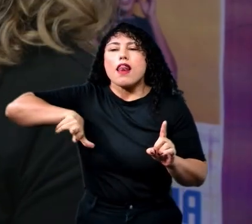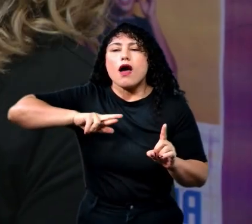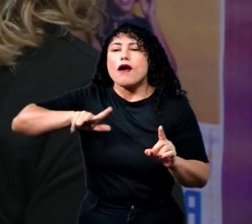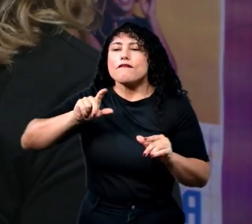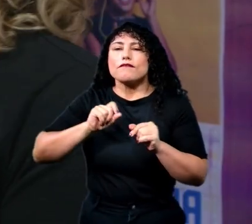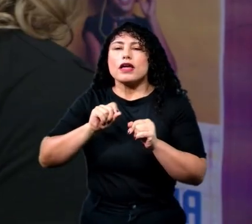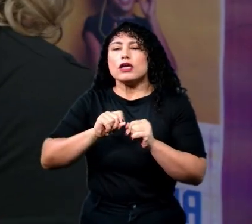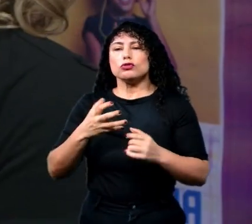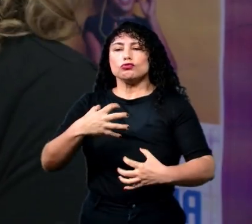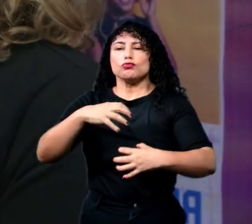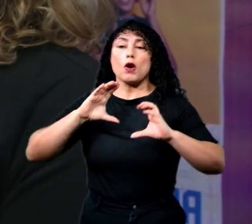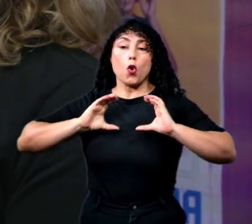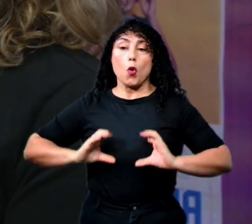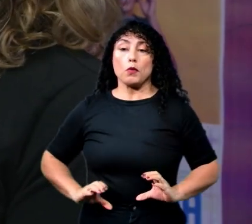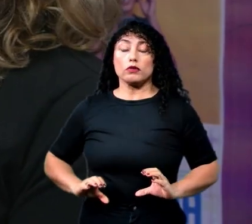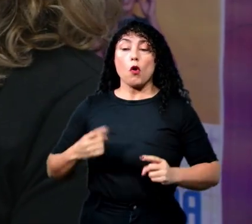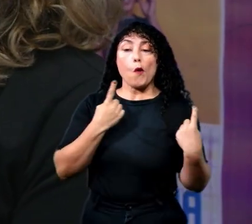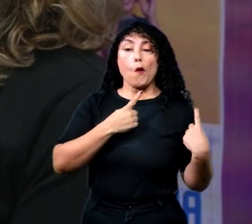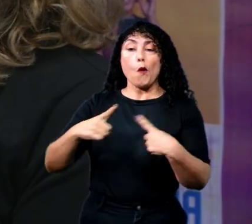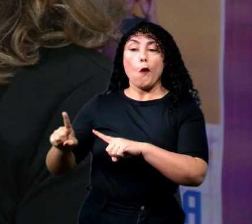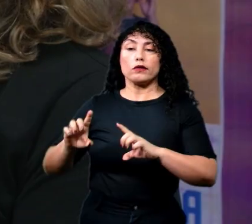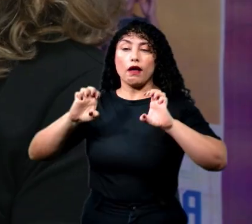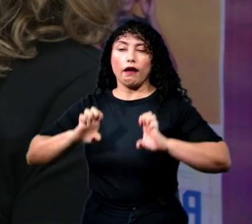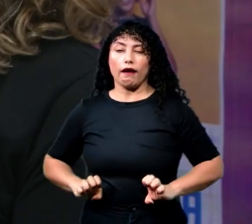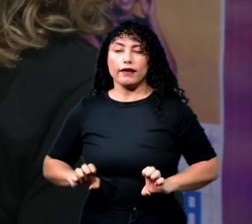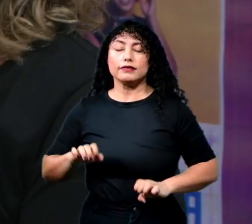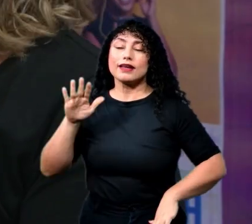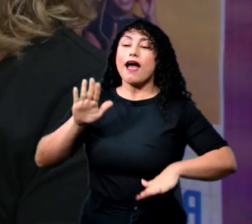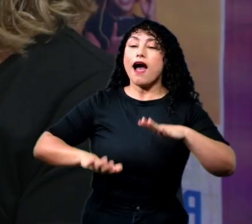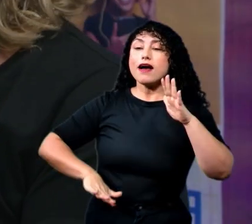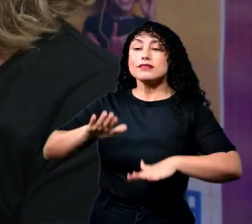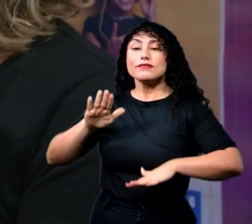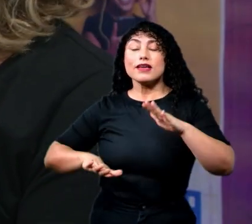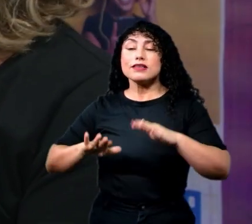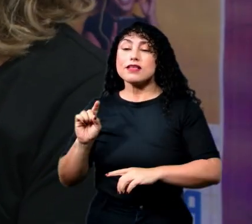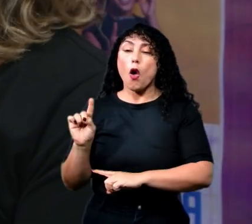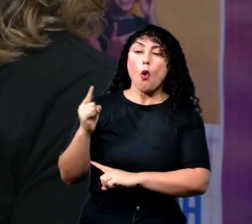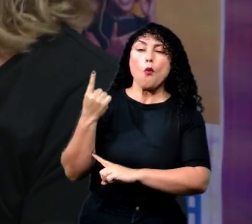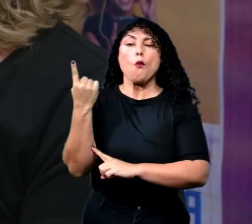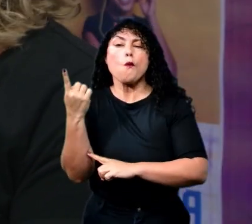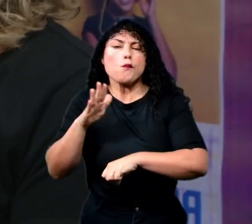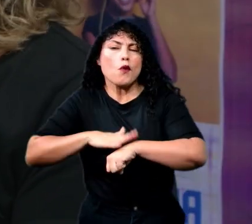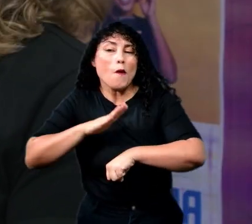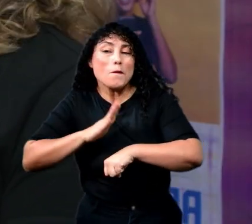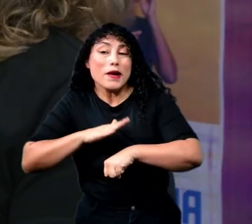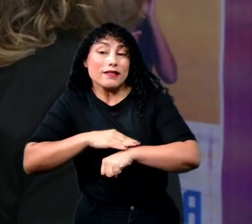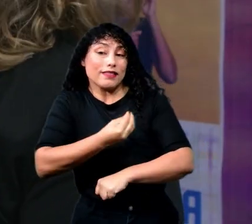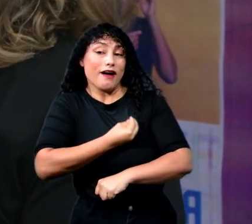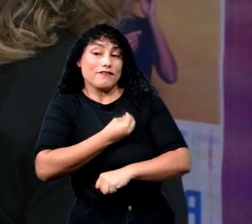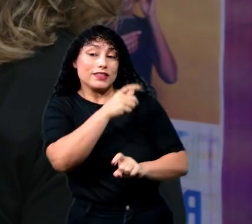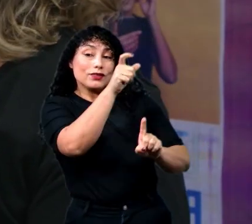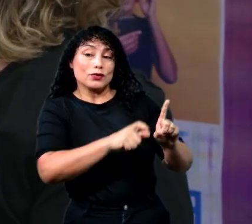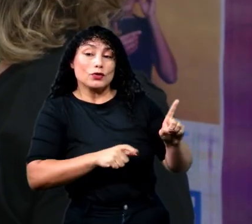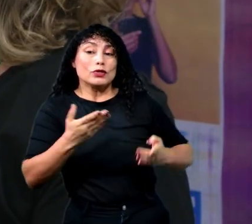fez uma conduta que foi antiética. Então, é muito, às vezes, um momento da vida daquele servidor.